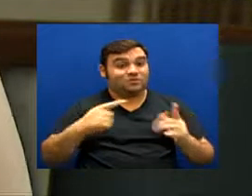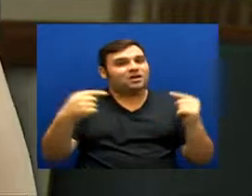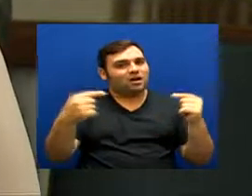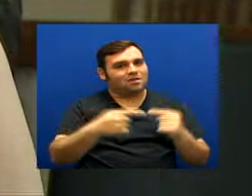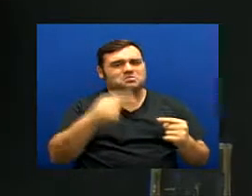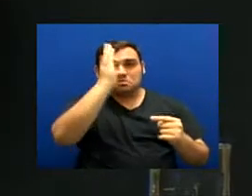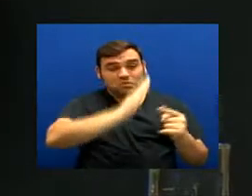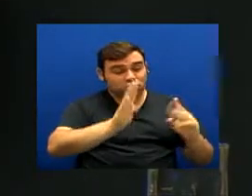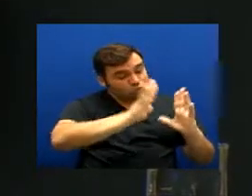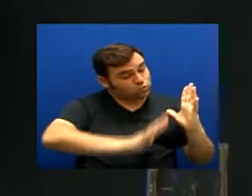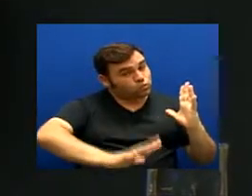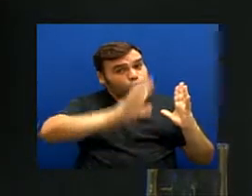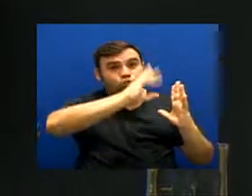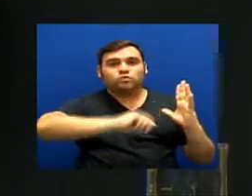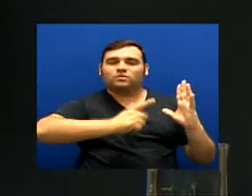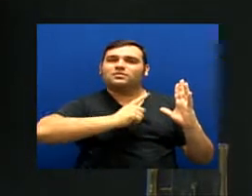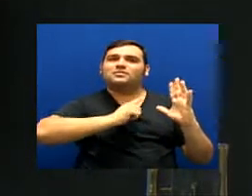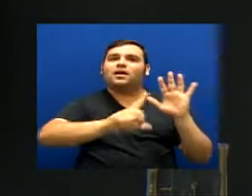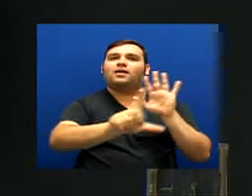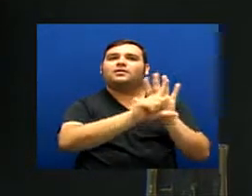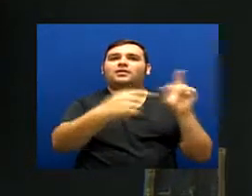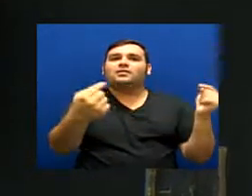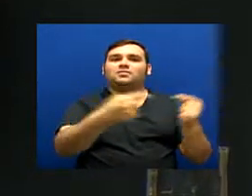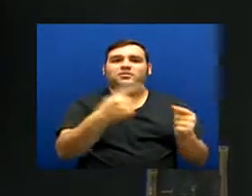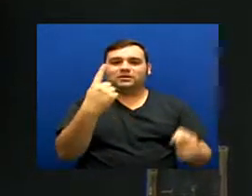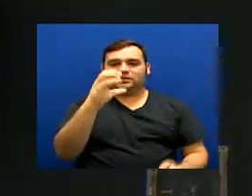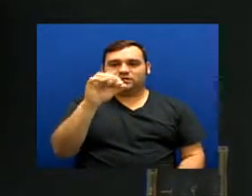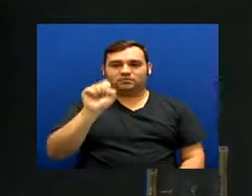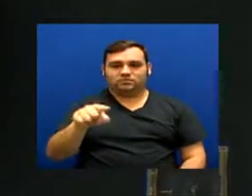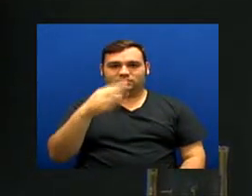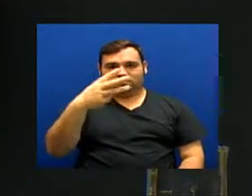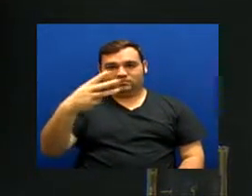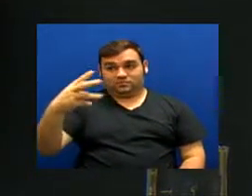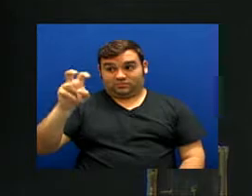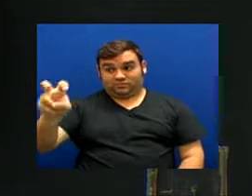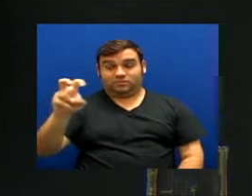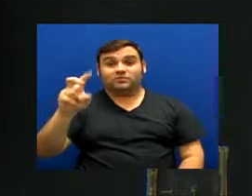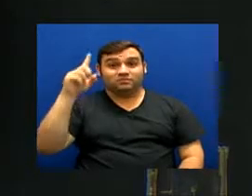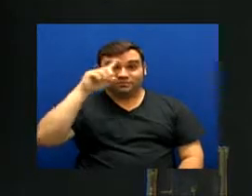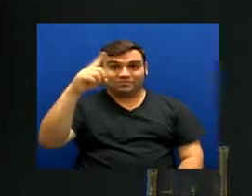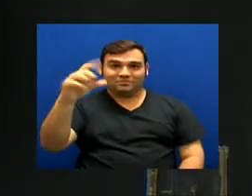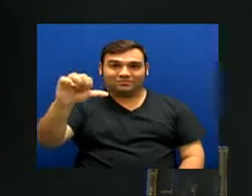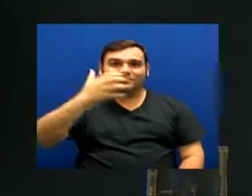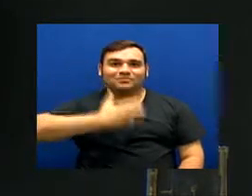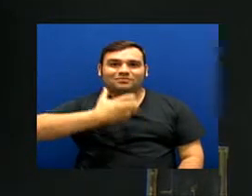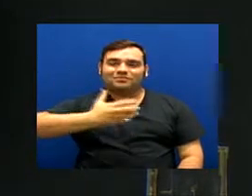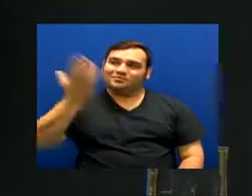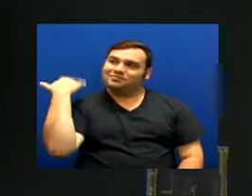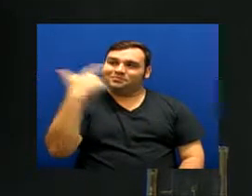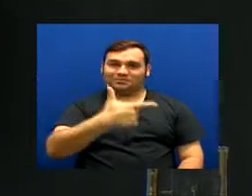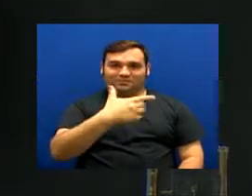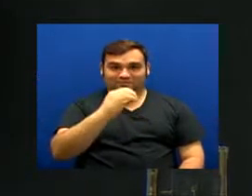a divulgação da Bíblia ao traduzi-la para os idiomas nacionais. Surgiu, então, o Dia da Bíblia,